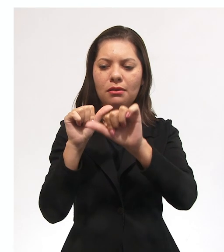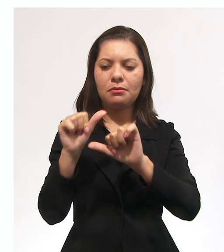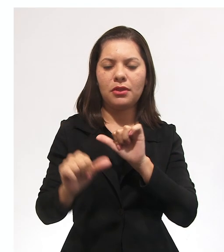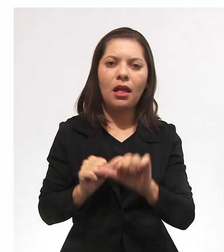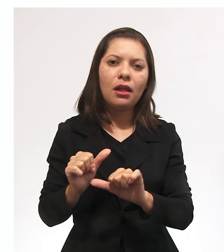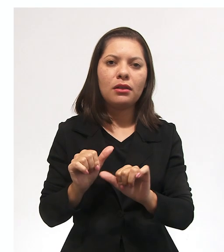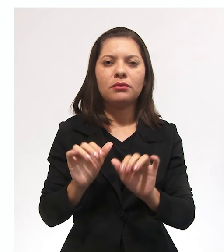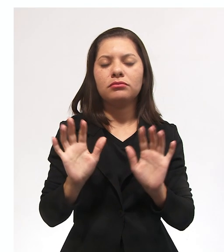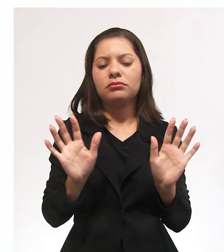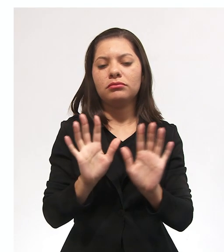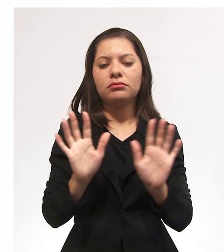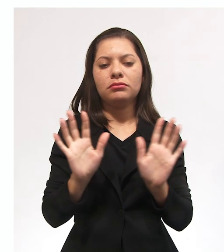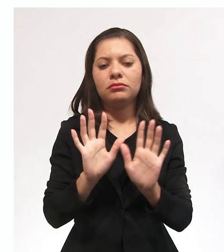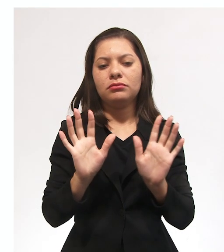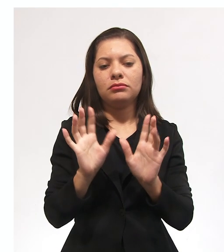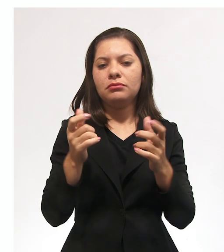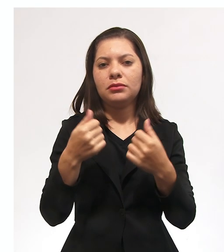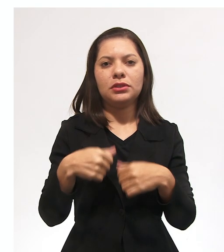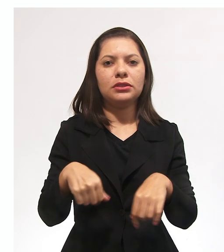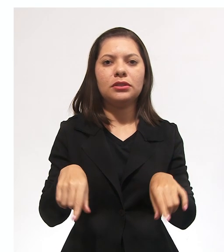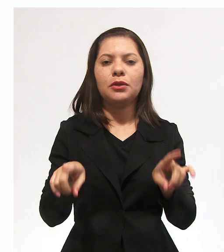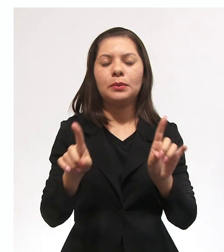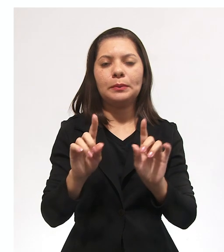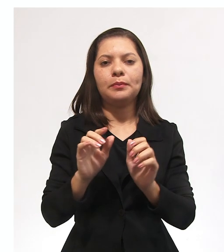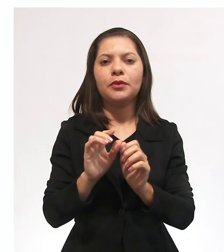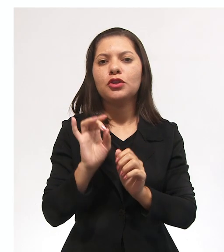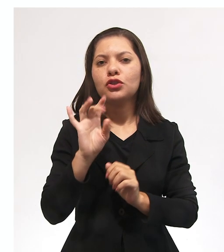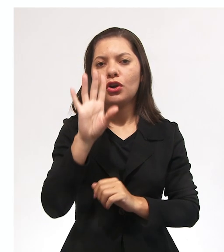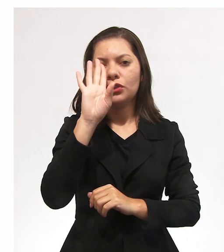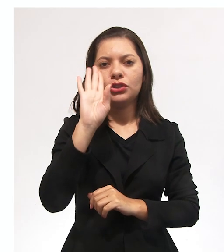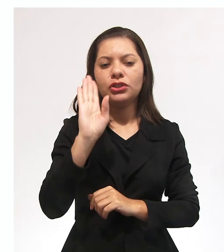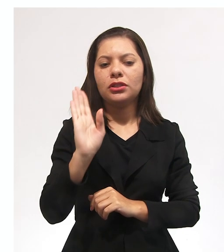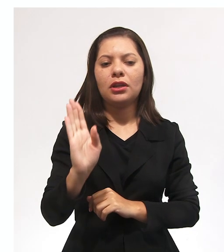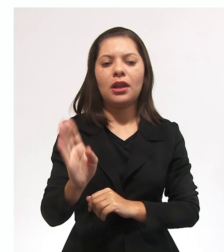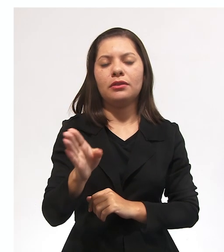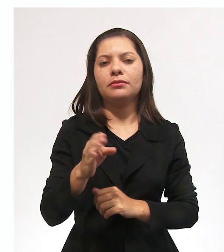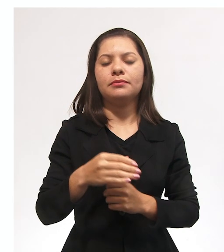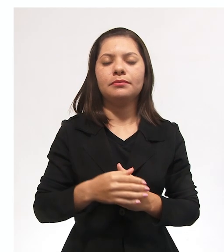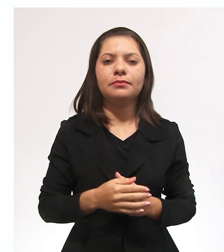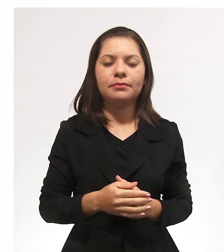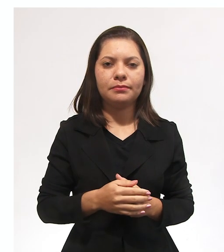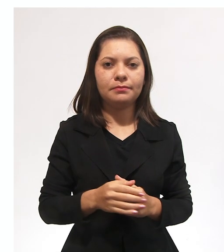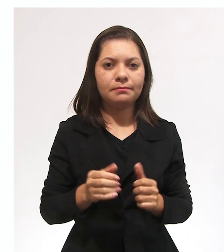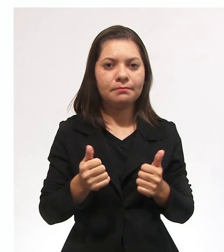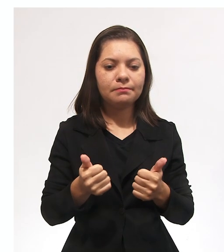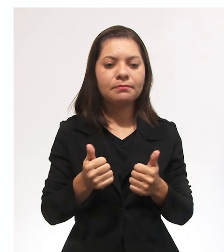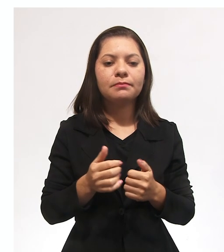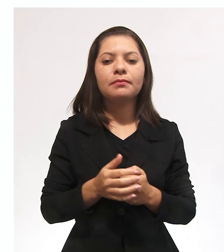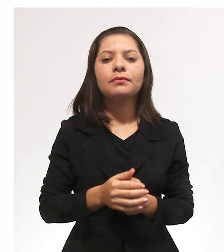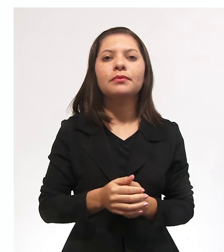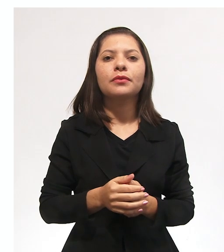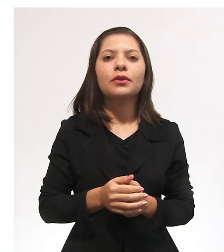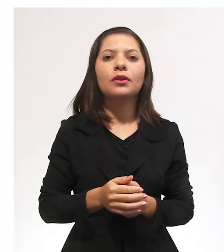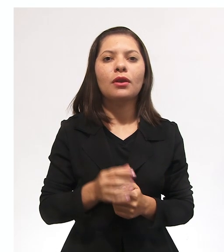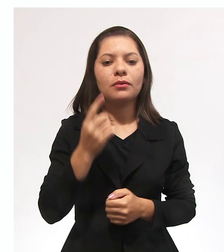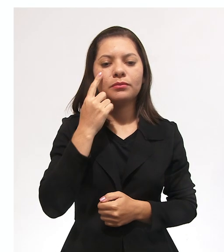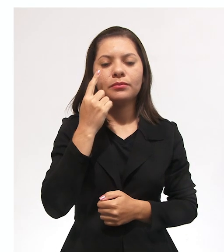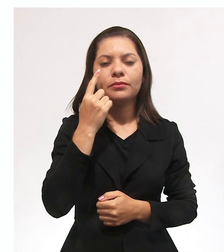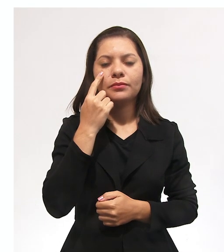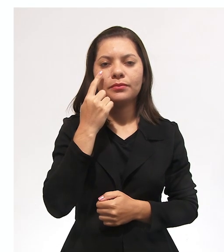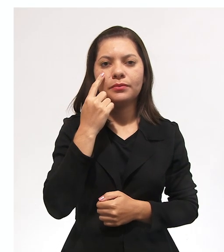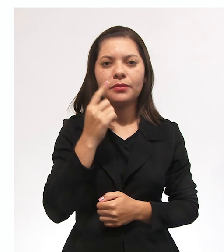aqui 100 sobre 100, 15 sobre 100. A gente pode fazer com os valores direto, ok? Então, a gente vai ter